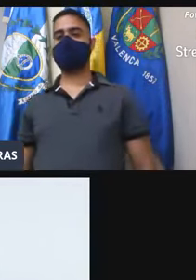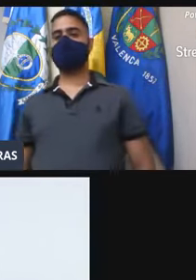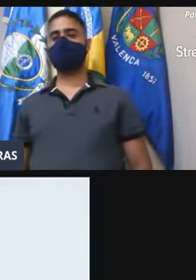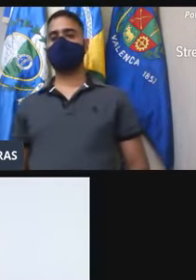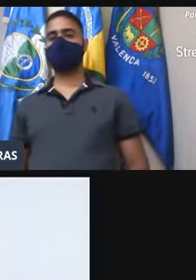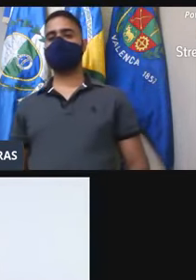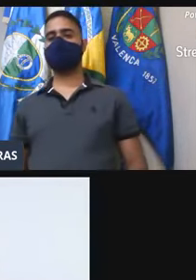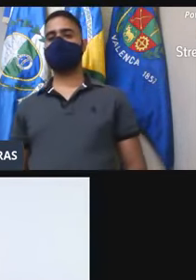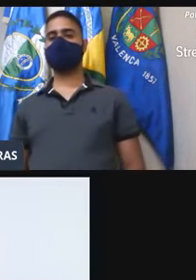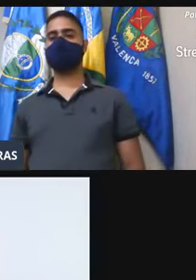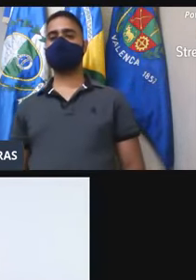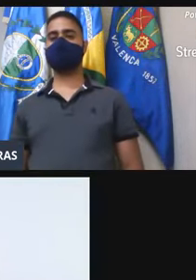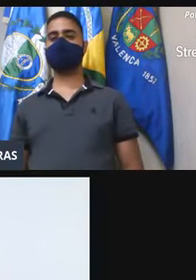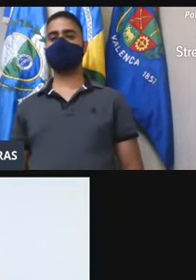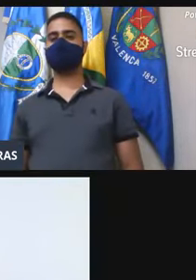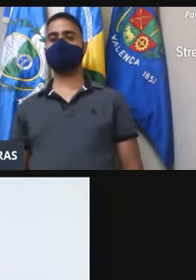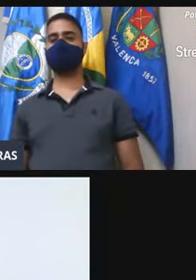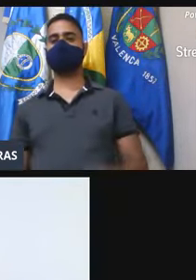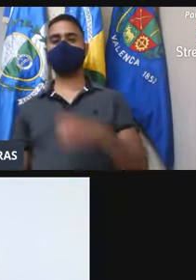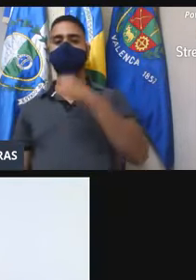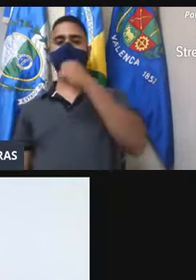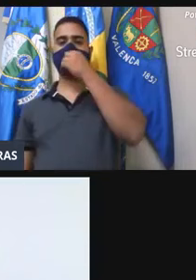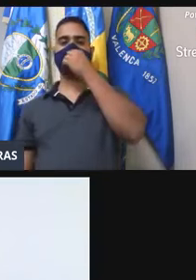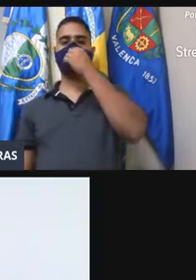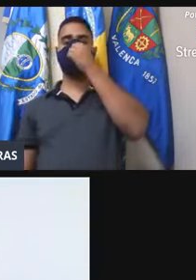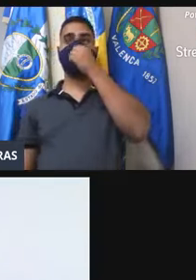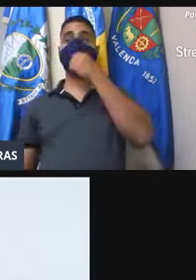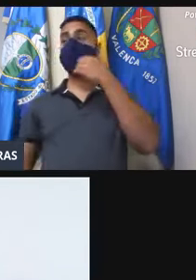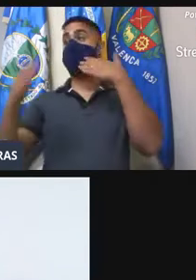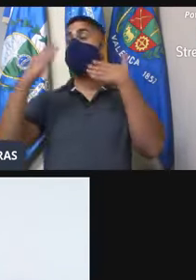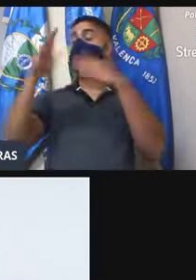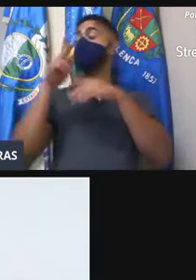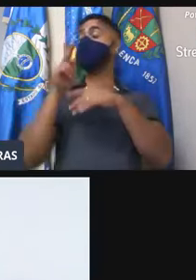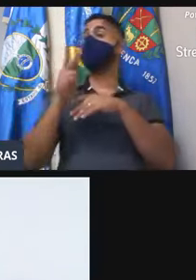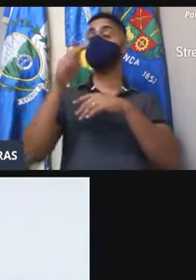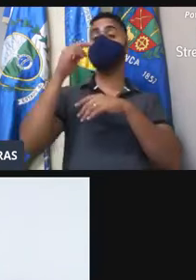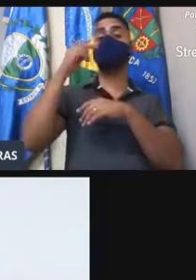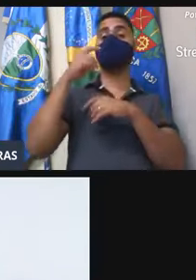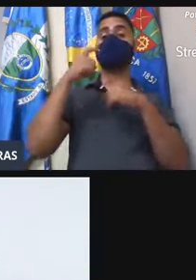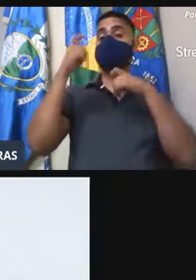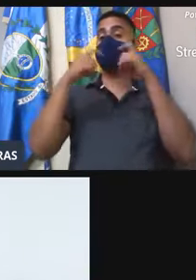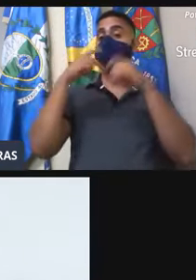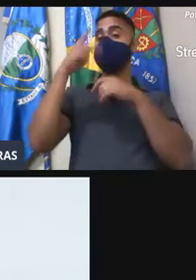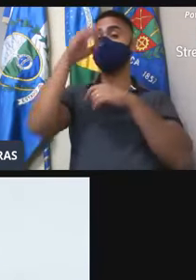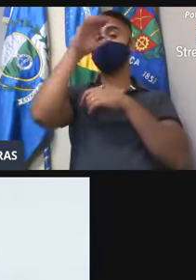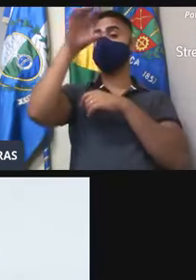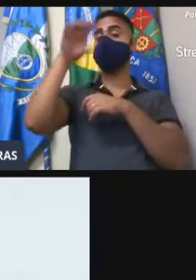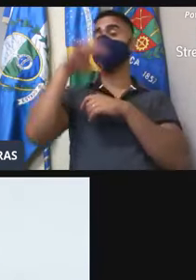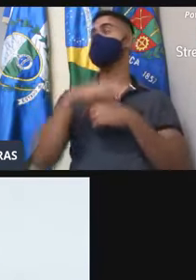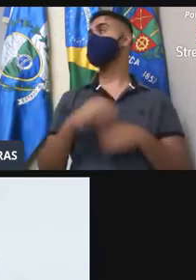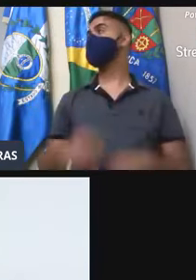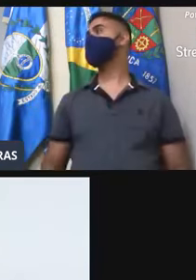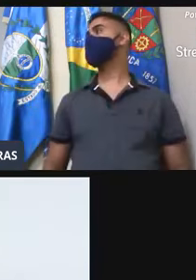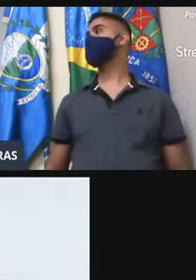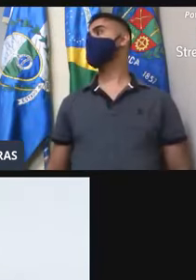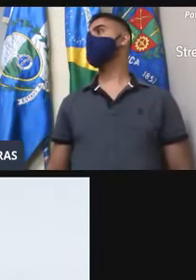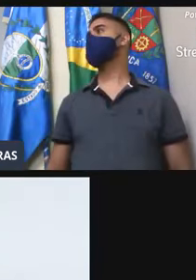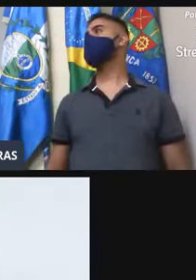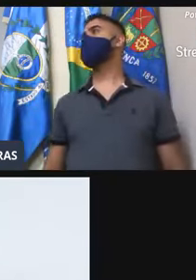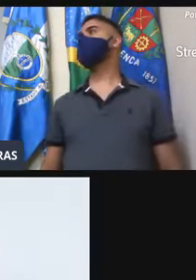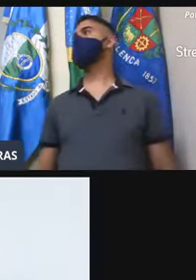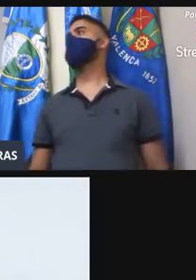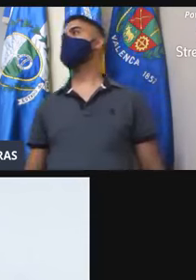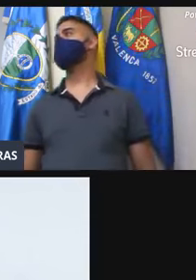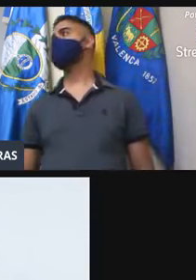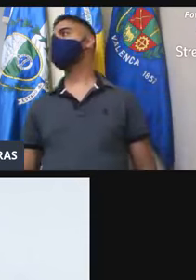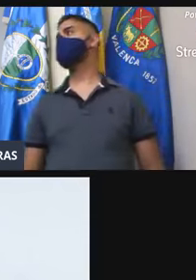Obrigado, vereador Marcelo, sempre muito preocupado com o seu distrito. Agora, uso da tribuna, Marcos da Silva